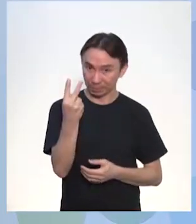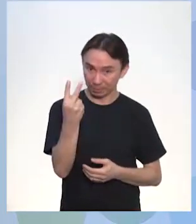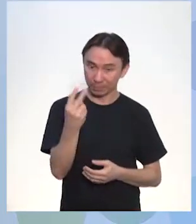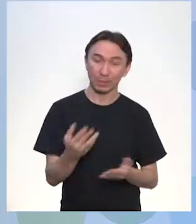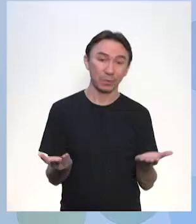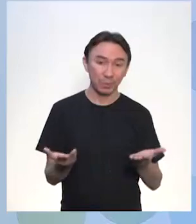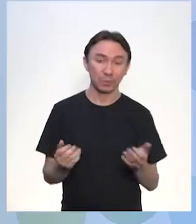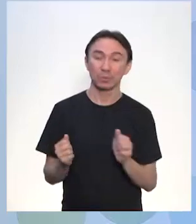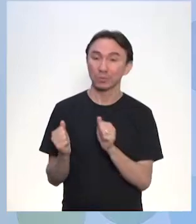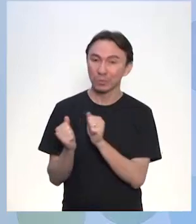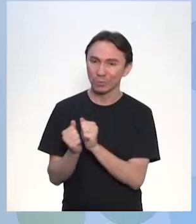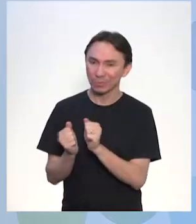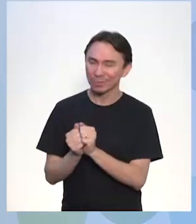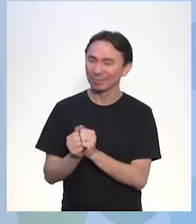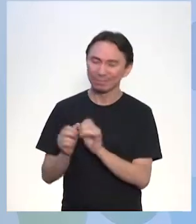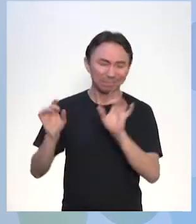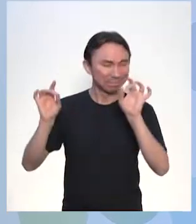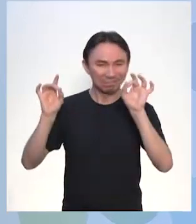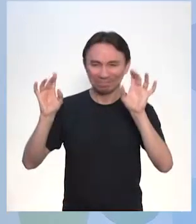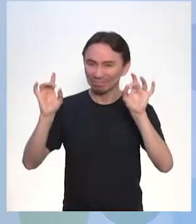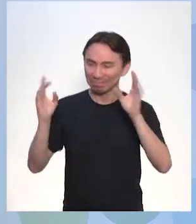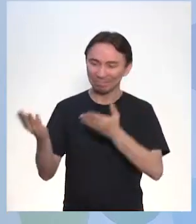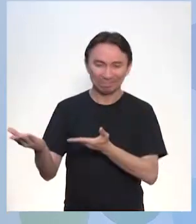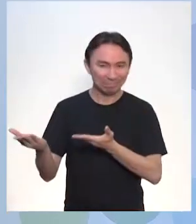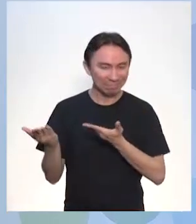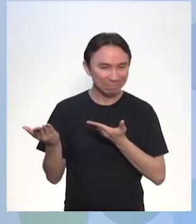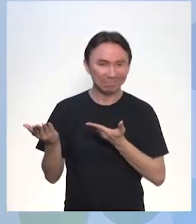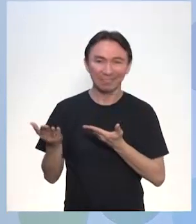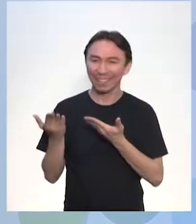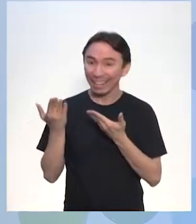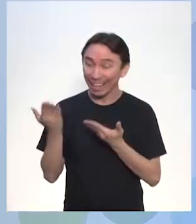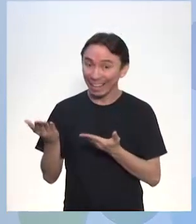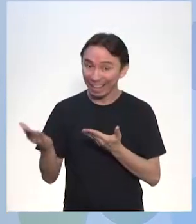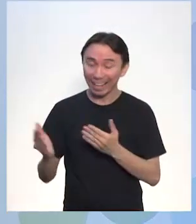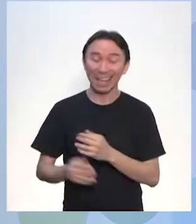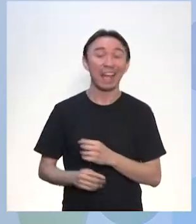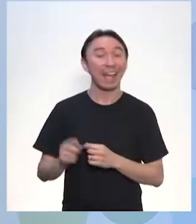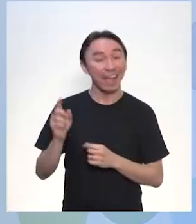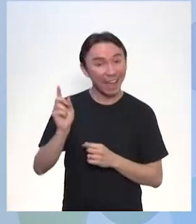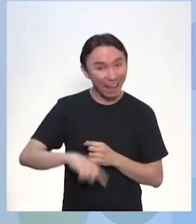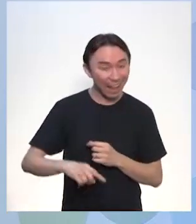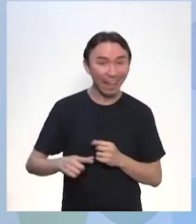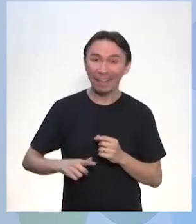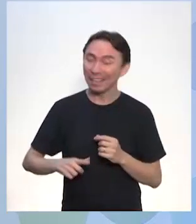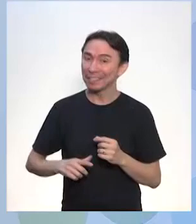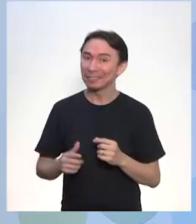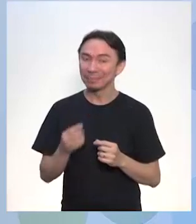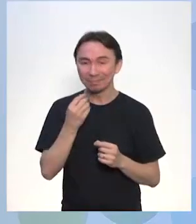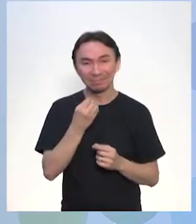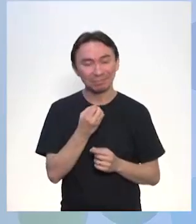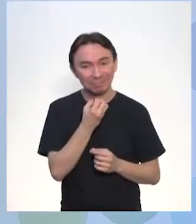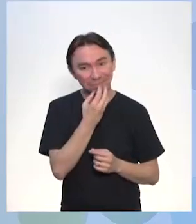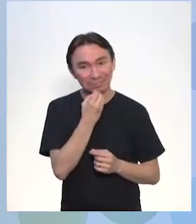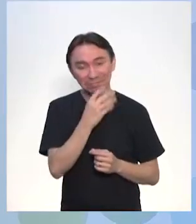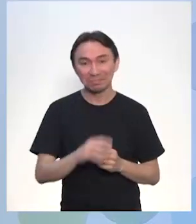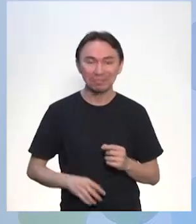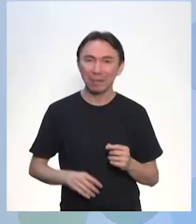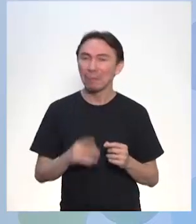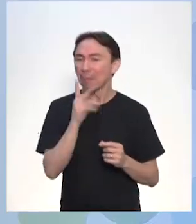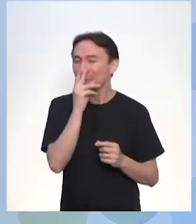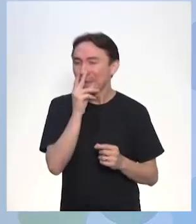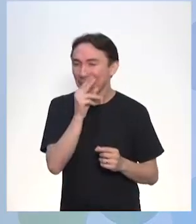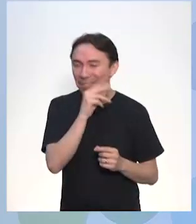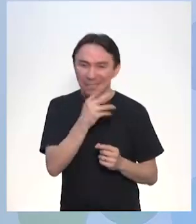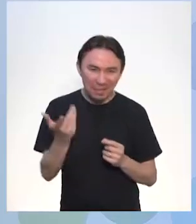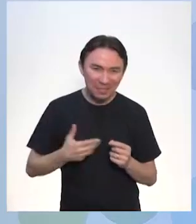Uma convidada muito especial. Eu costumo dizer que é a nossa grande influencer, uma das influencers aqui do Centro de